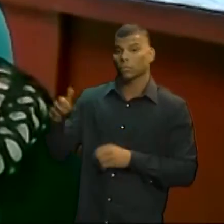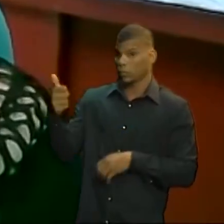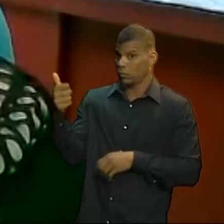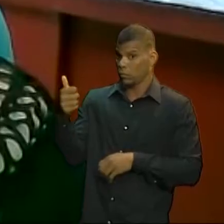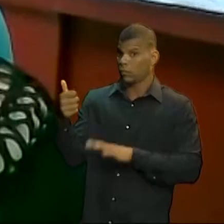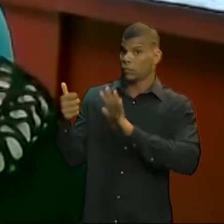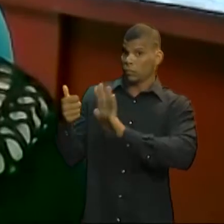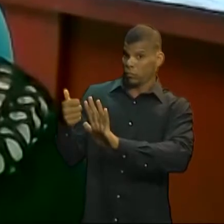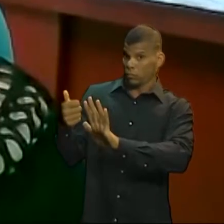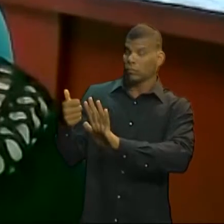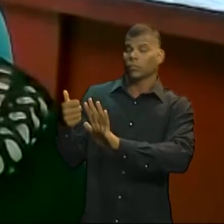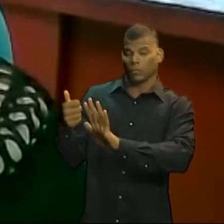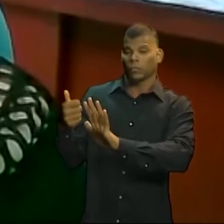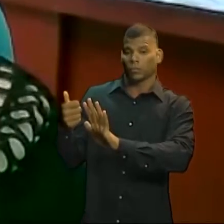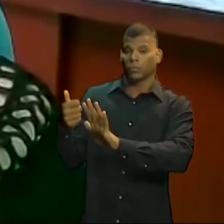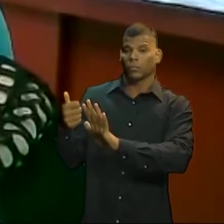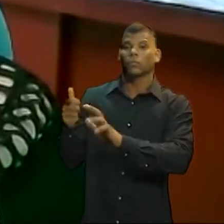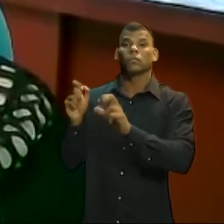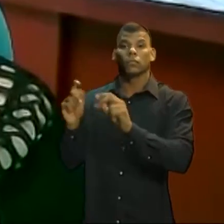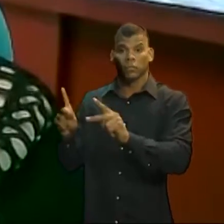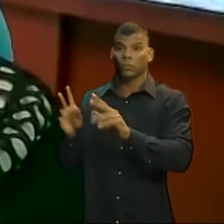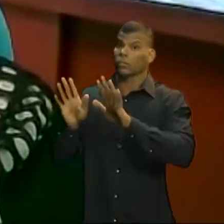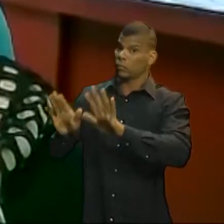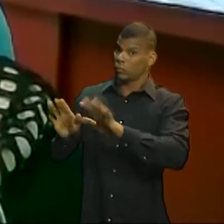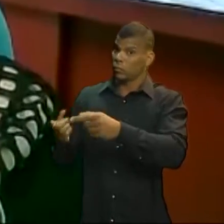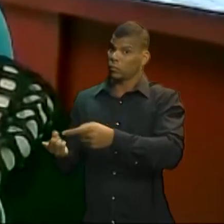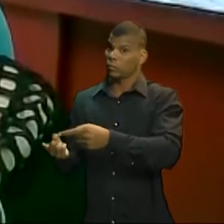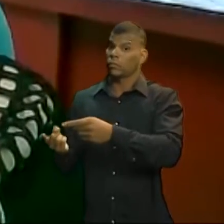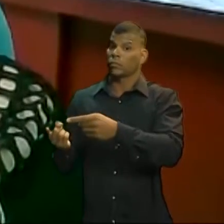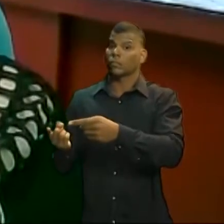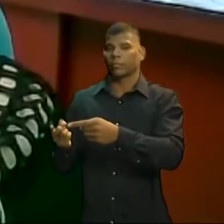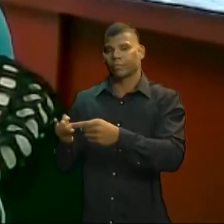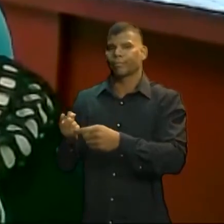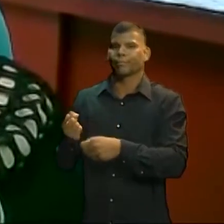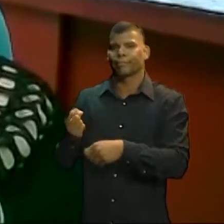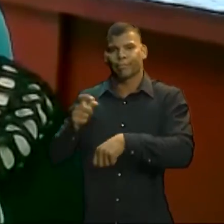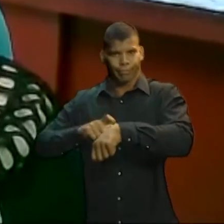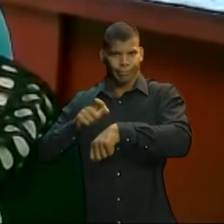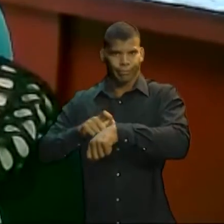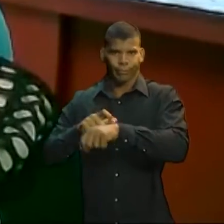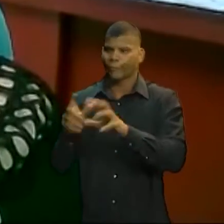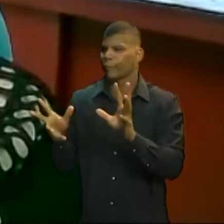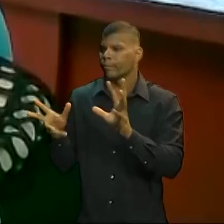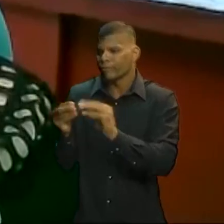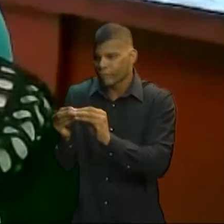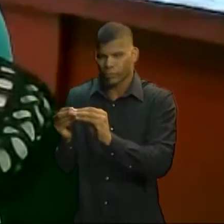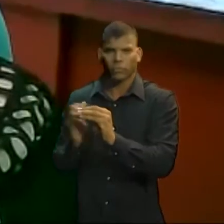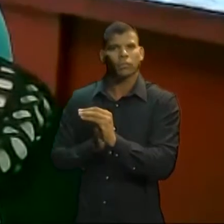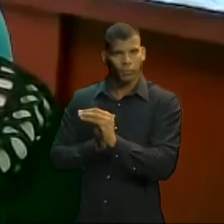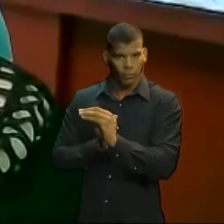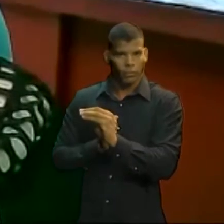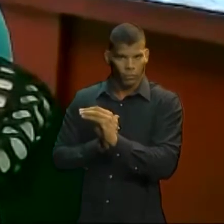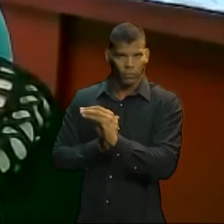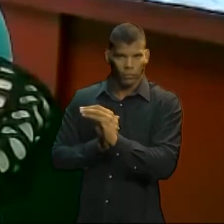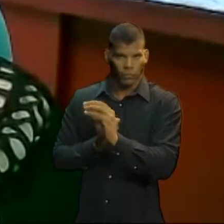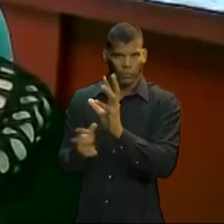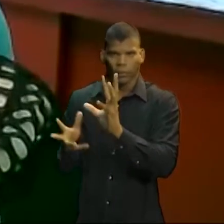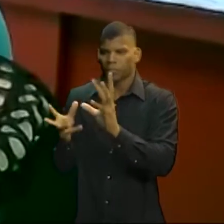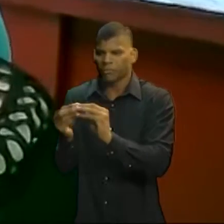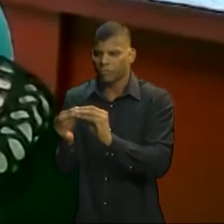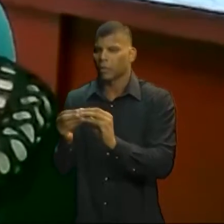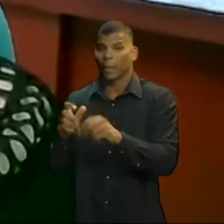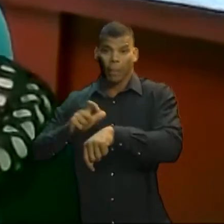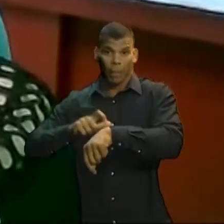contempladas na formação e todos os alunos estudam. Só que em menos tempo, porque o conteúdo dessa parte chamada formação